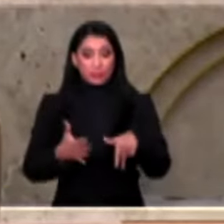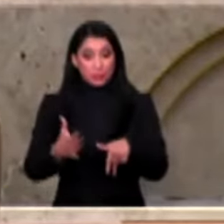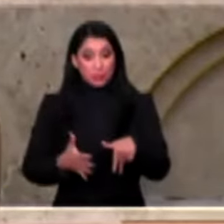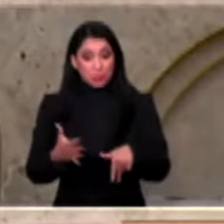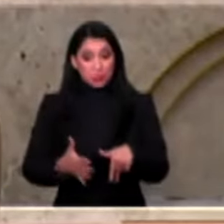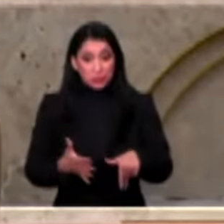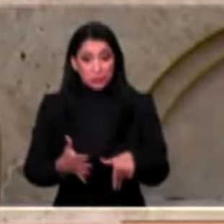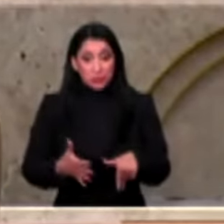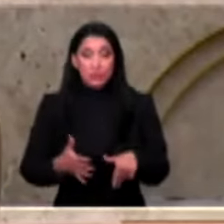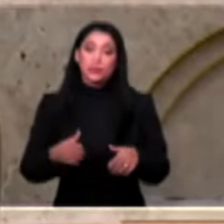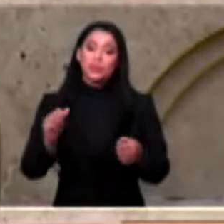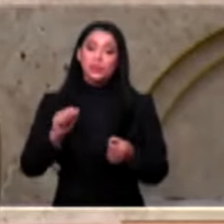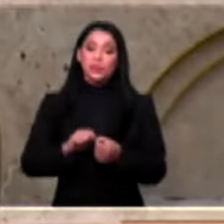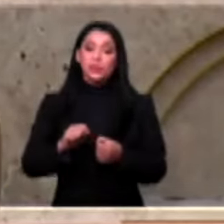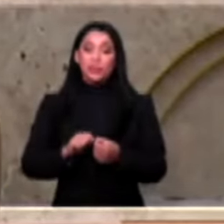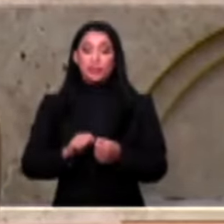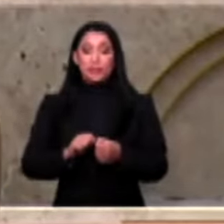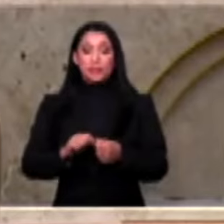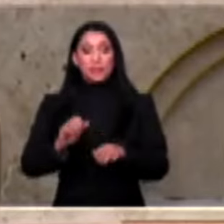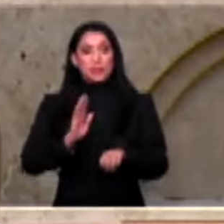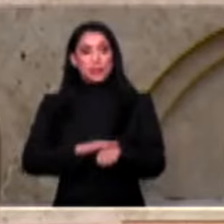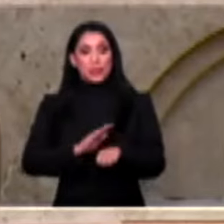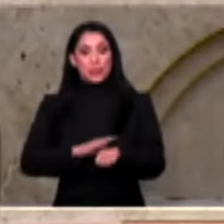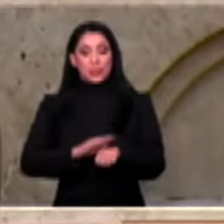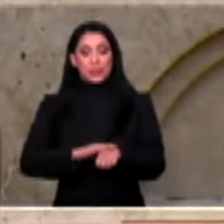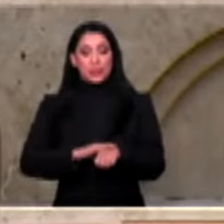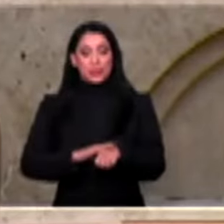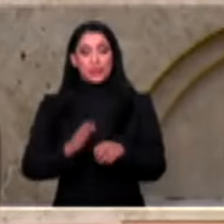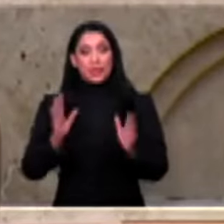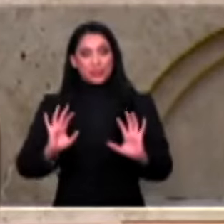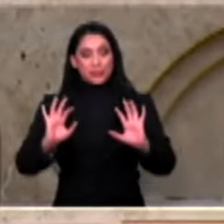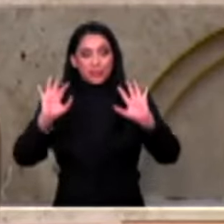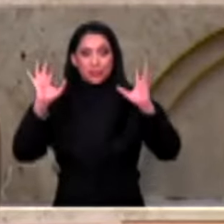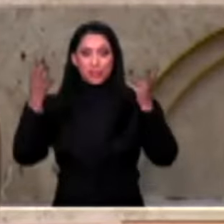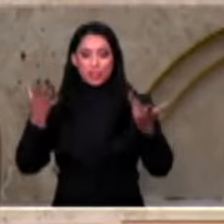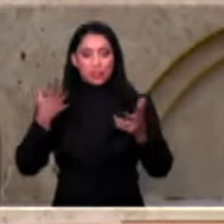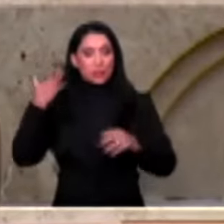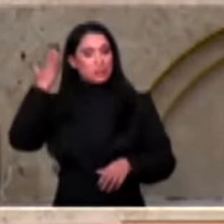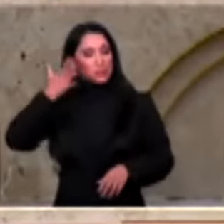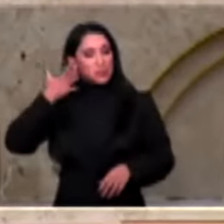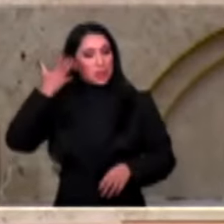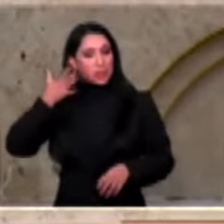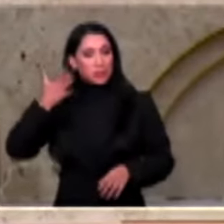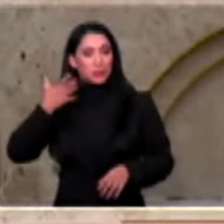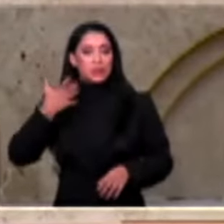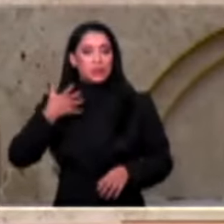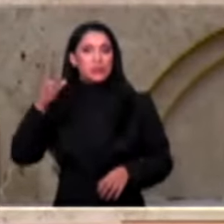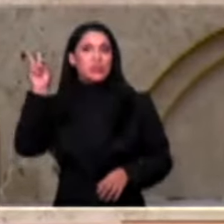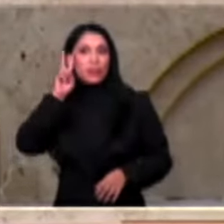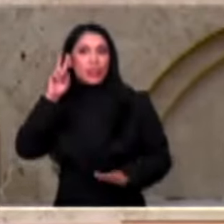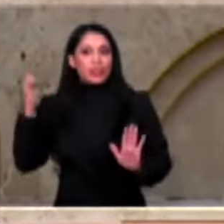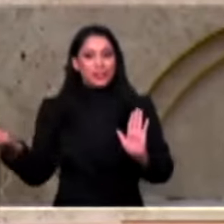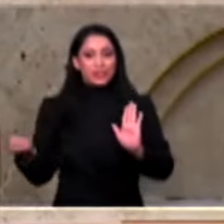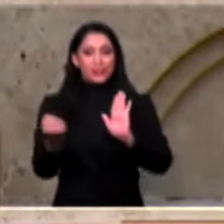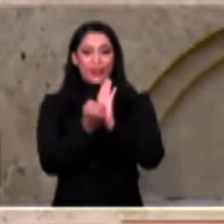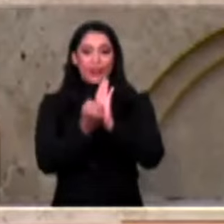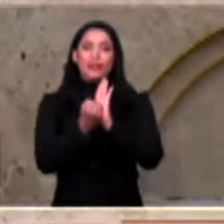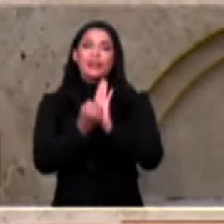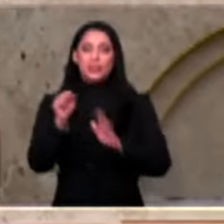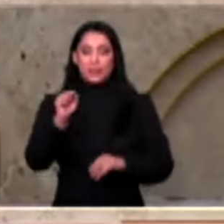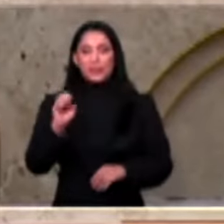nesta solenidade, discursos estes que integrarão a história e os anais desta